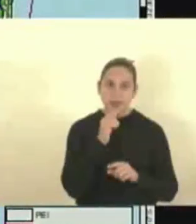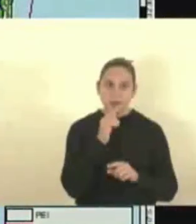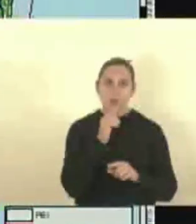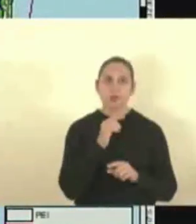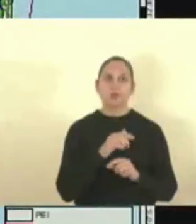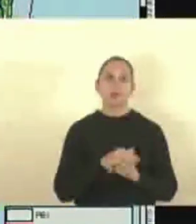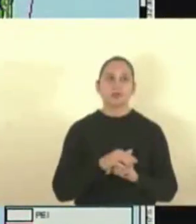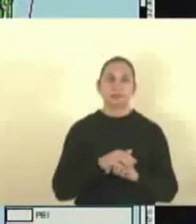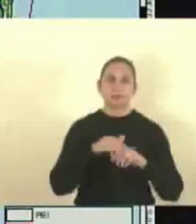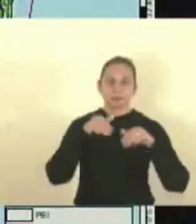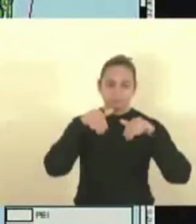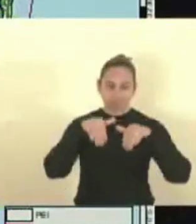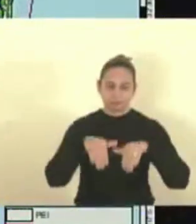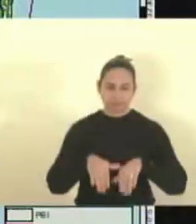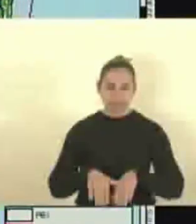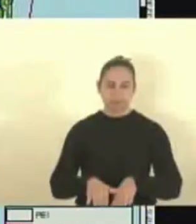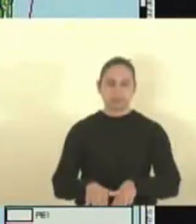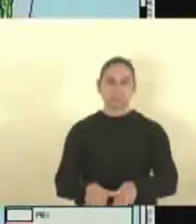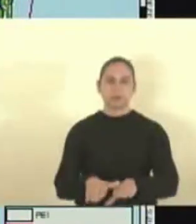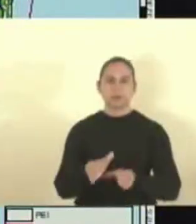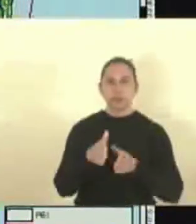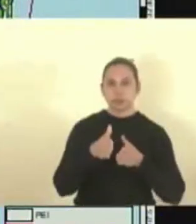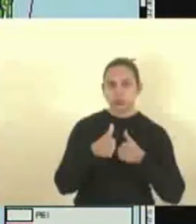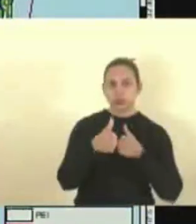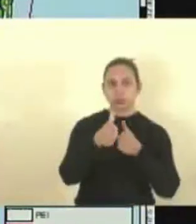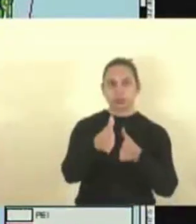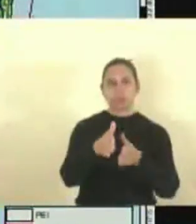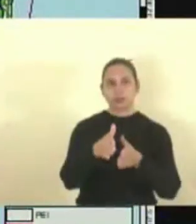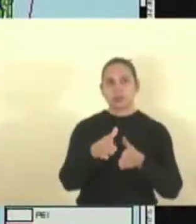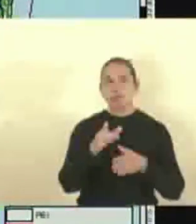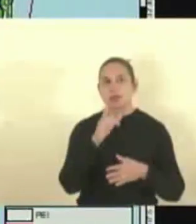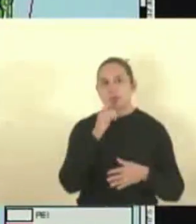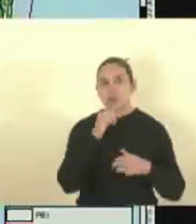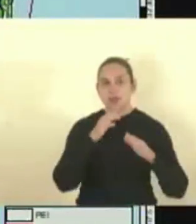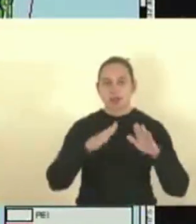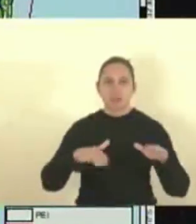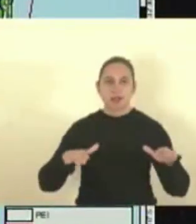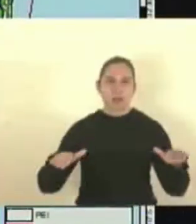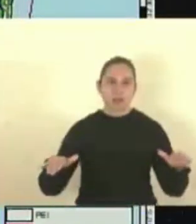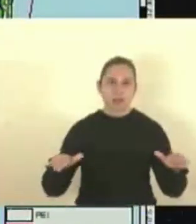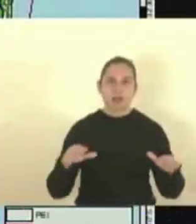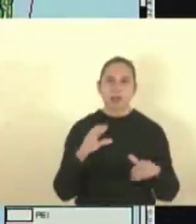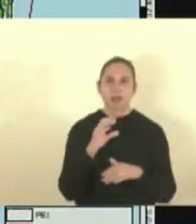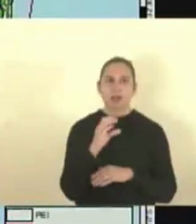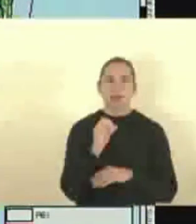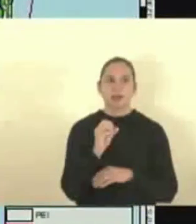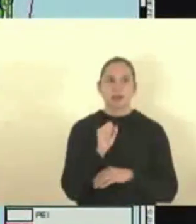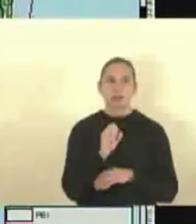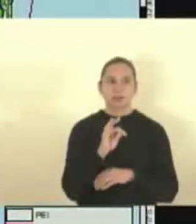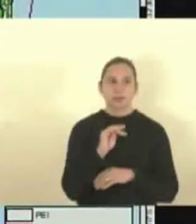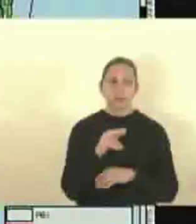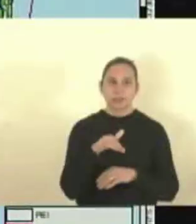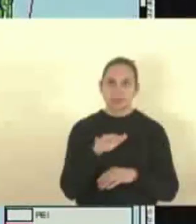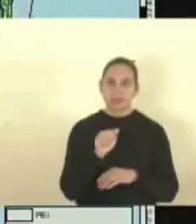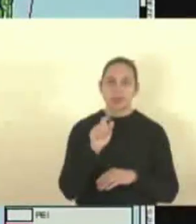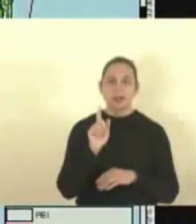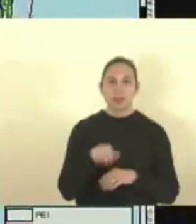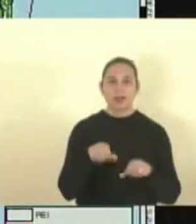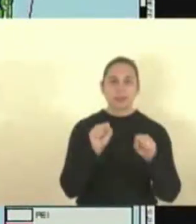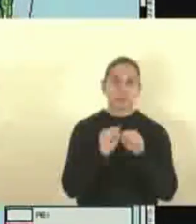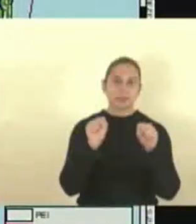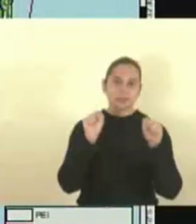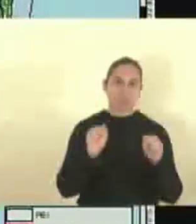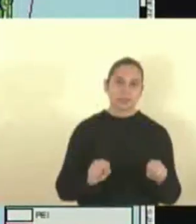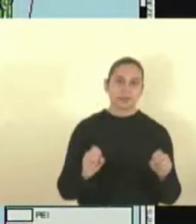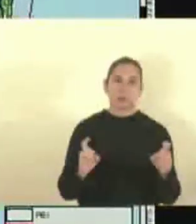ladeira abaixo, indo em direção ao oceano costeiro, né? Formando o sistema estuarino. Portanto, é um sistema de